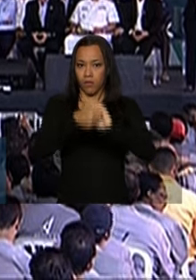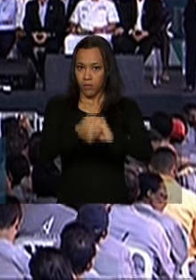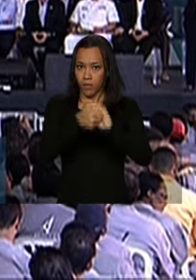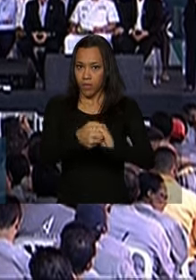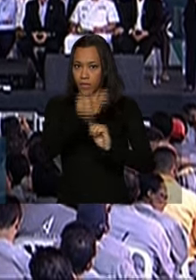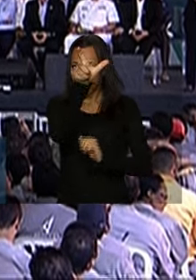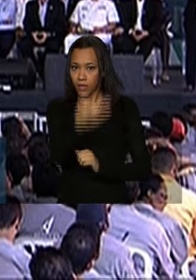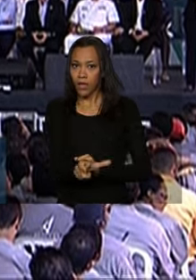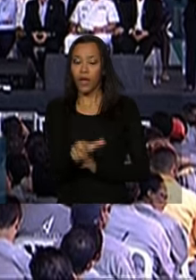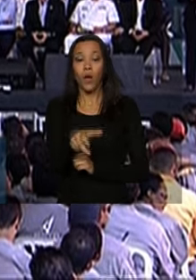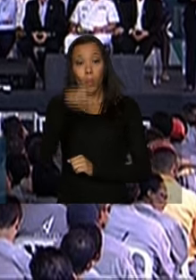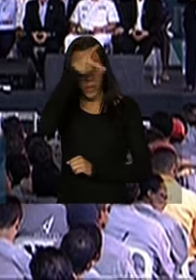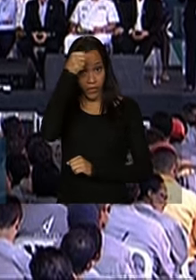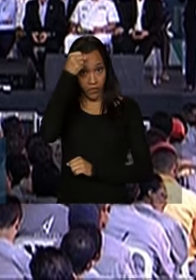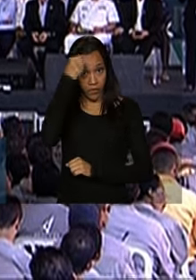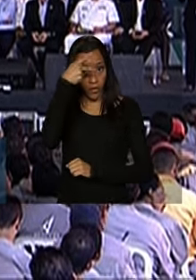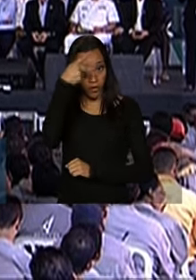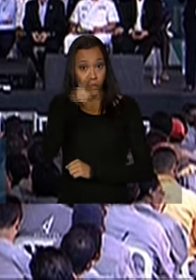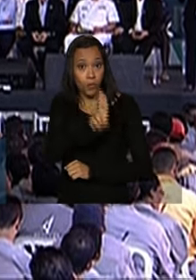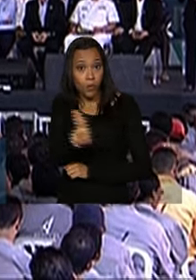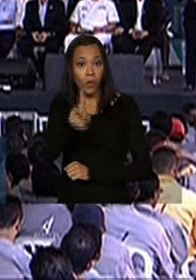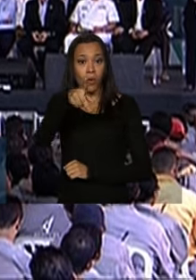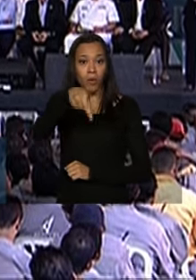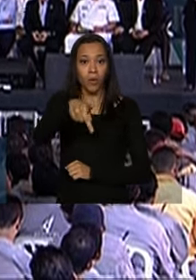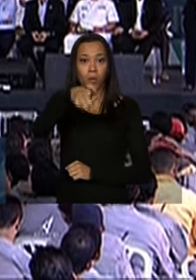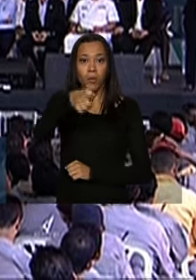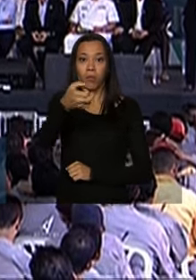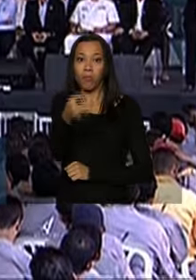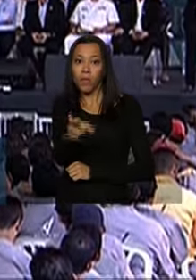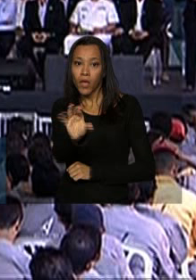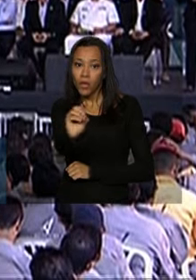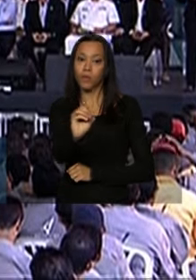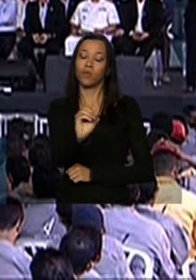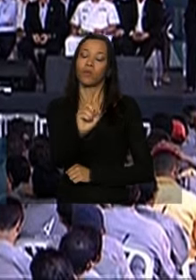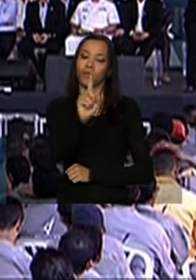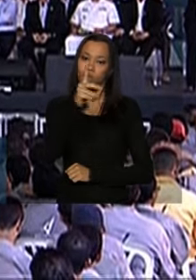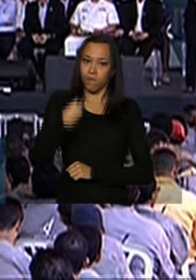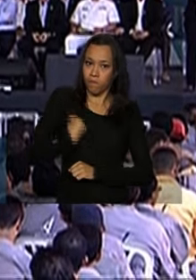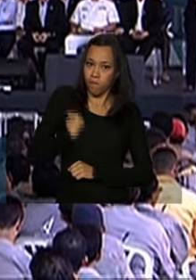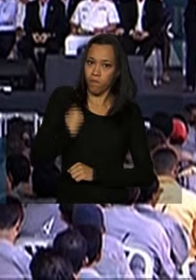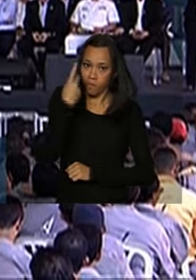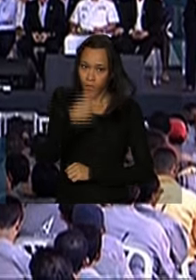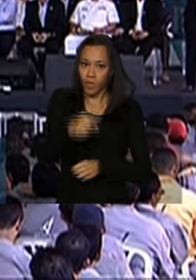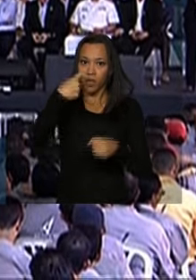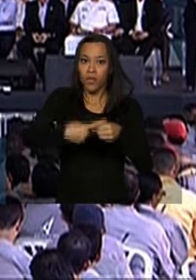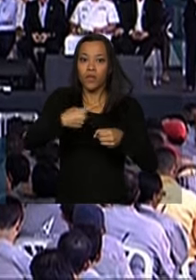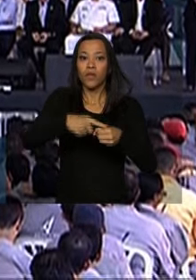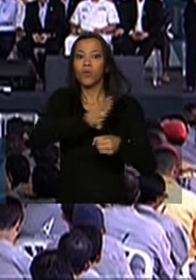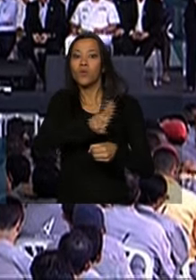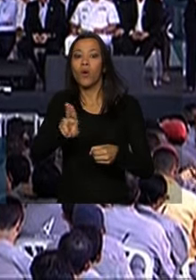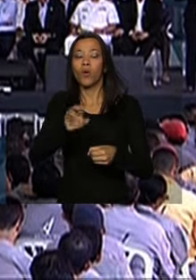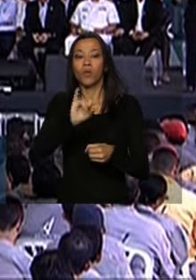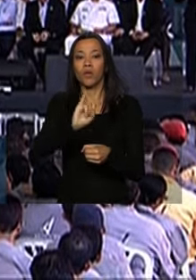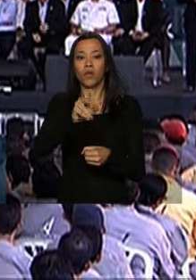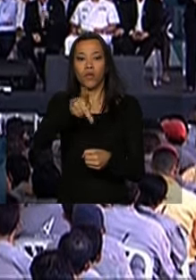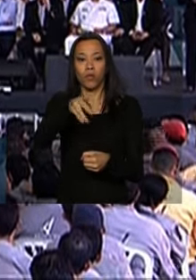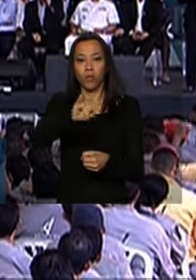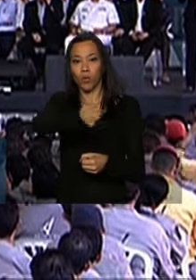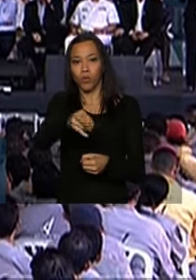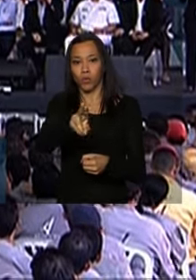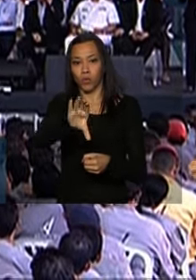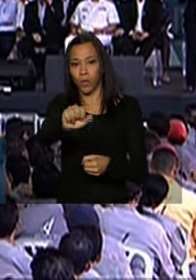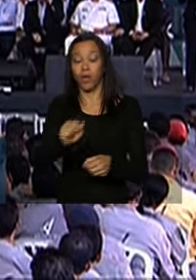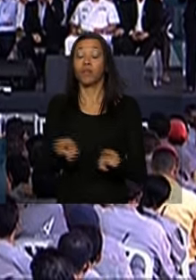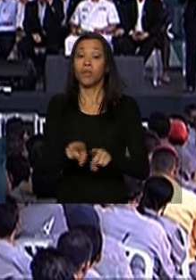o prefeito Pedro Mendes, prefeito em exercício aqui de Pojuca. Cumprimentar os